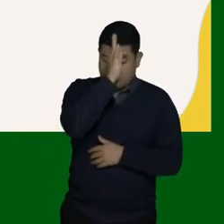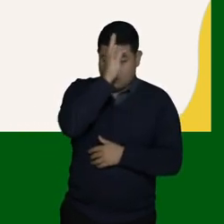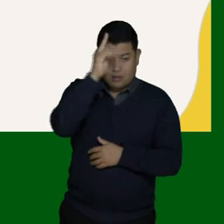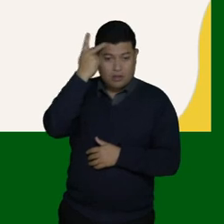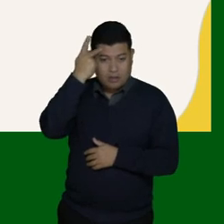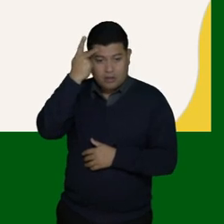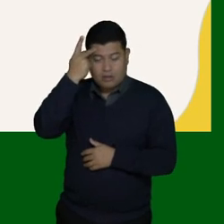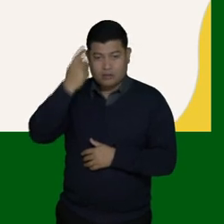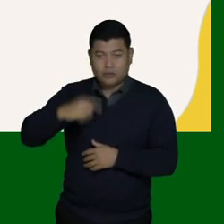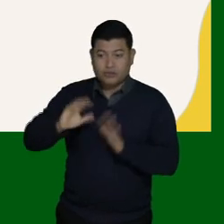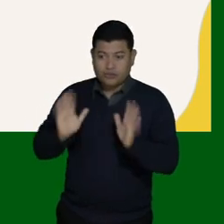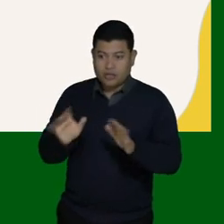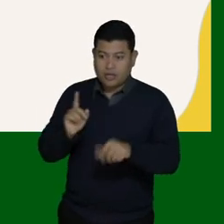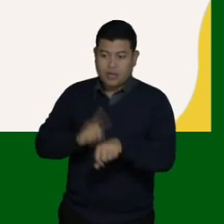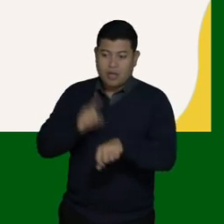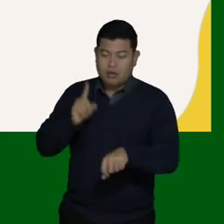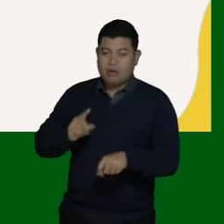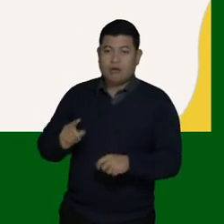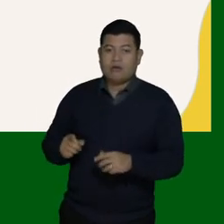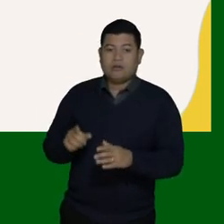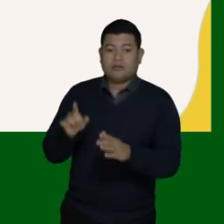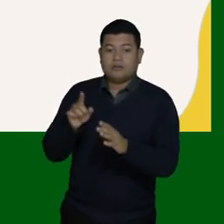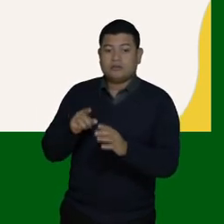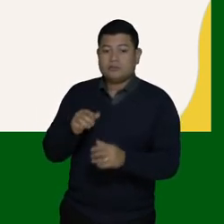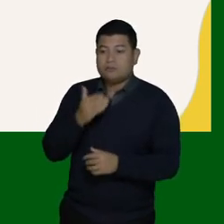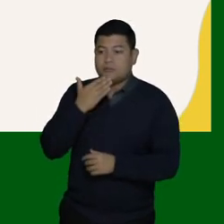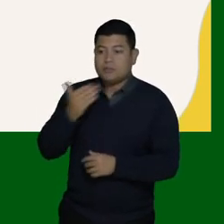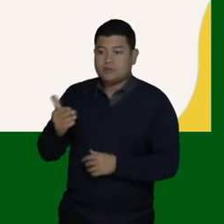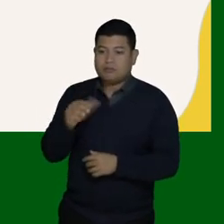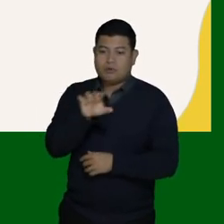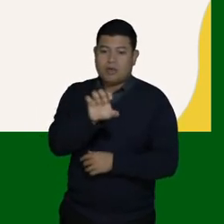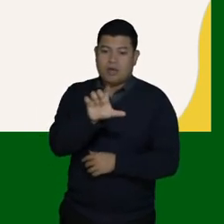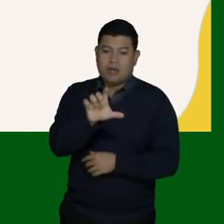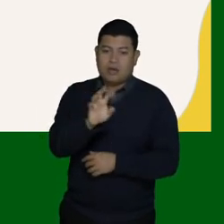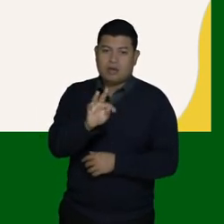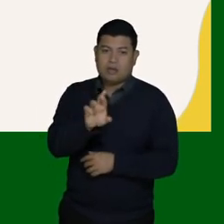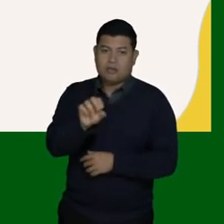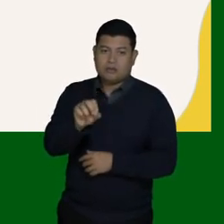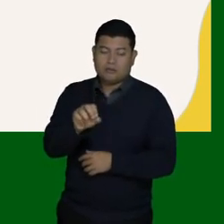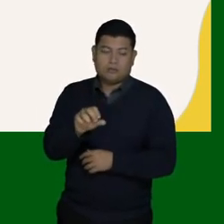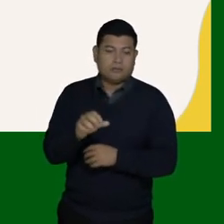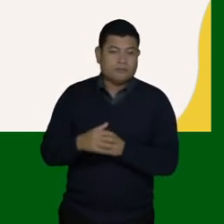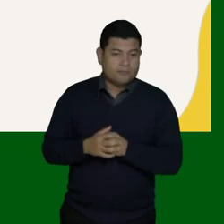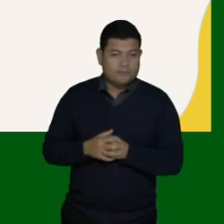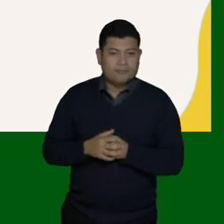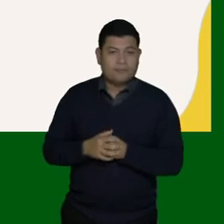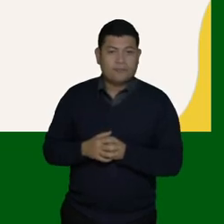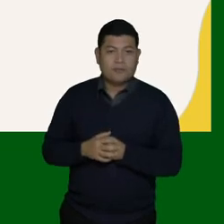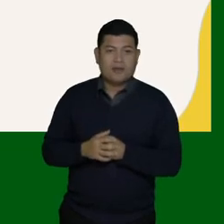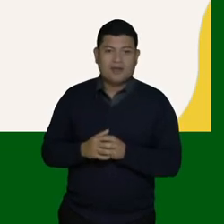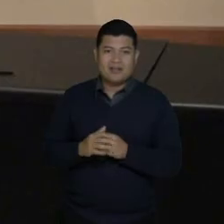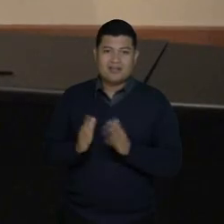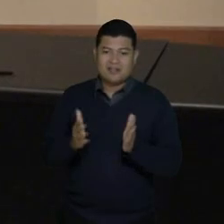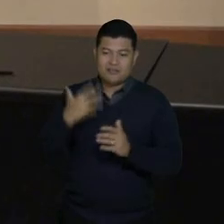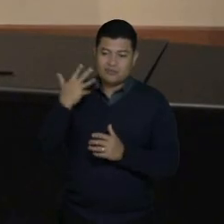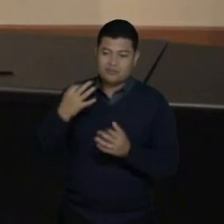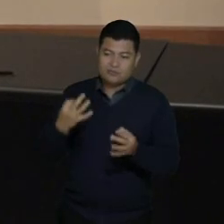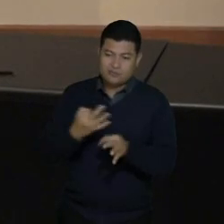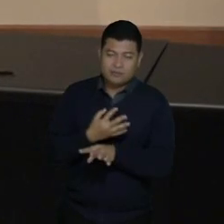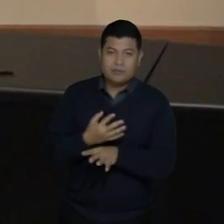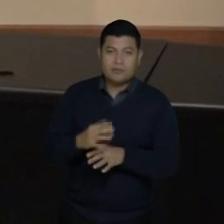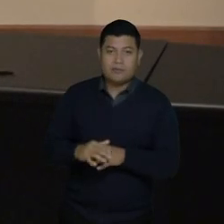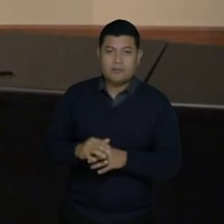solicita de repente o eletrocardiograma Meu tempo acabou mas eu vou só finalizar com dois ou